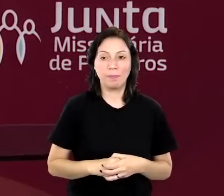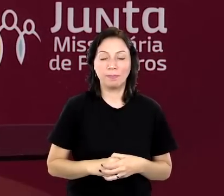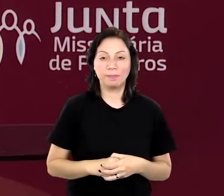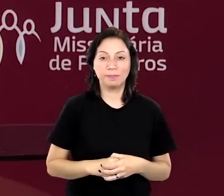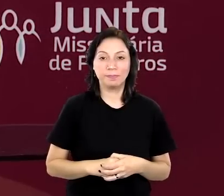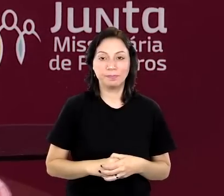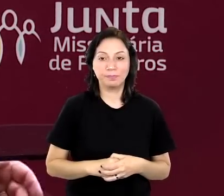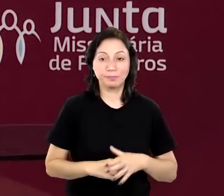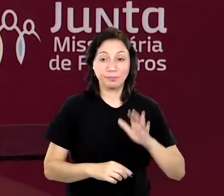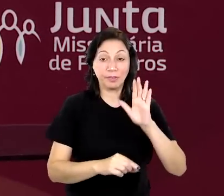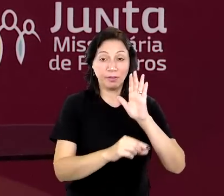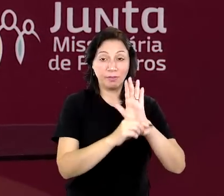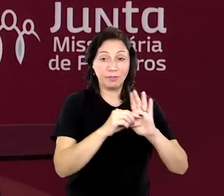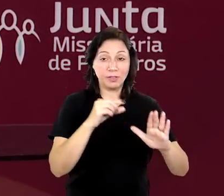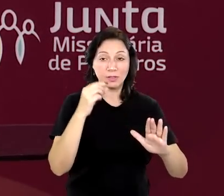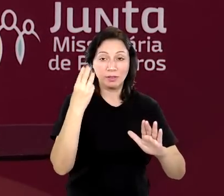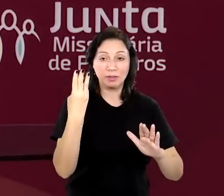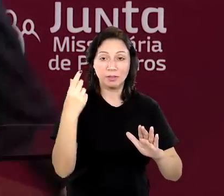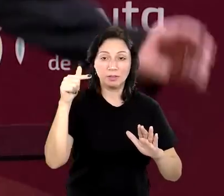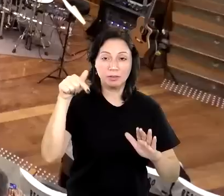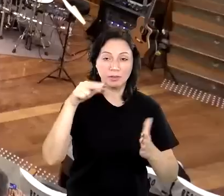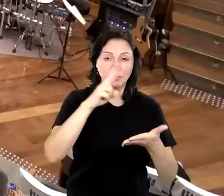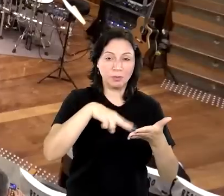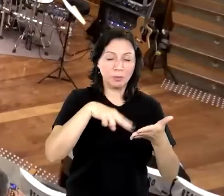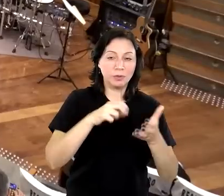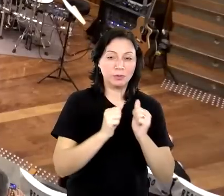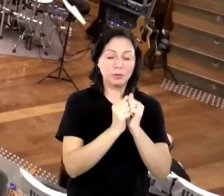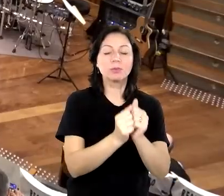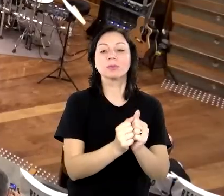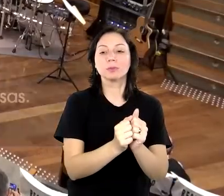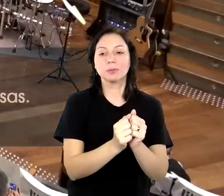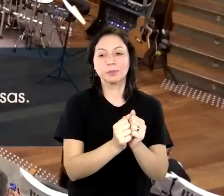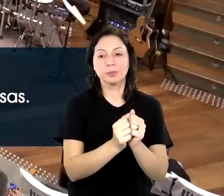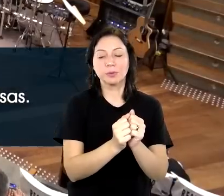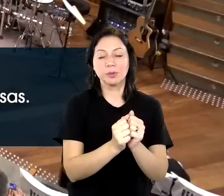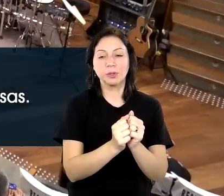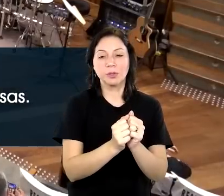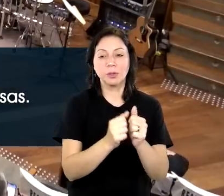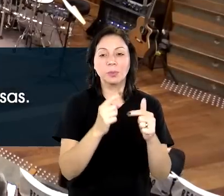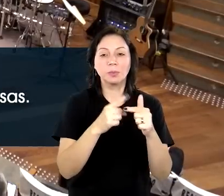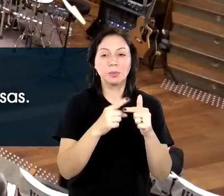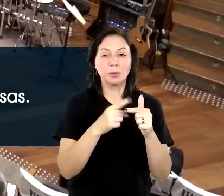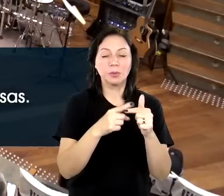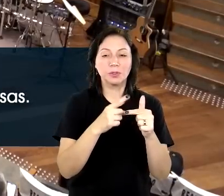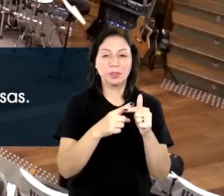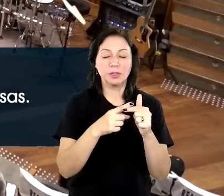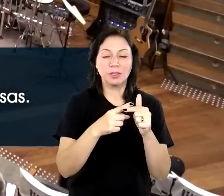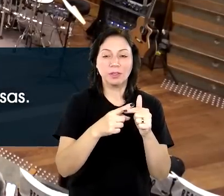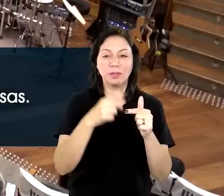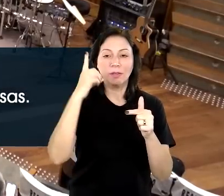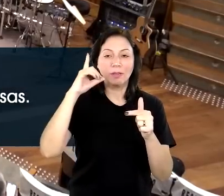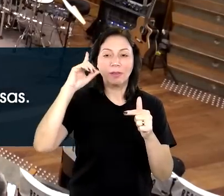Lê comigo o versículo 37, vamos juntos? Porque para Deus não haverá